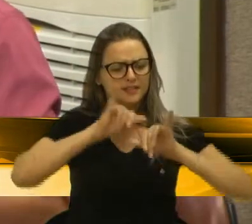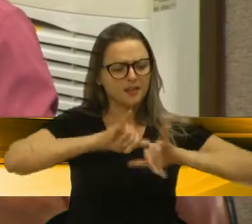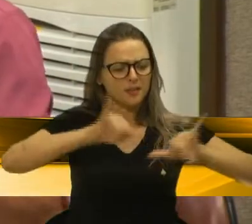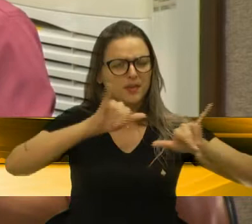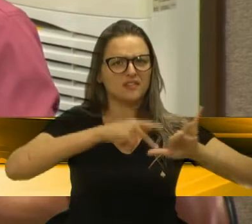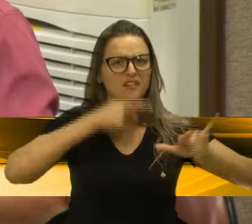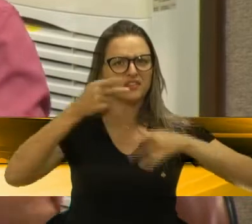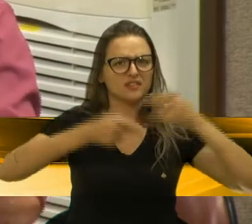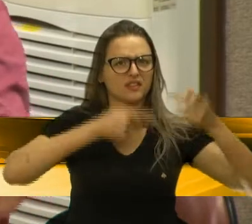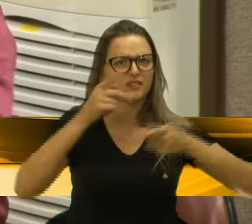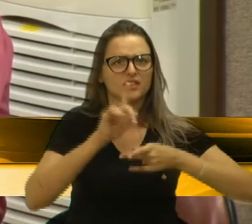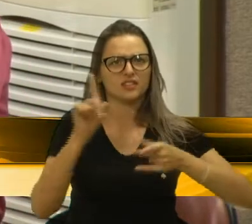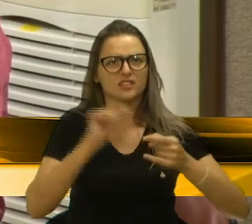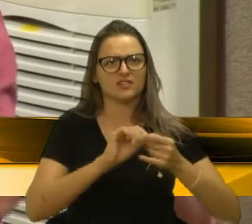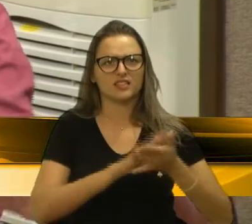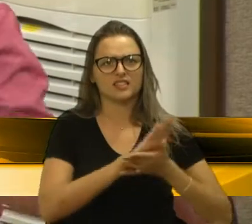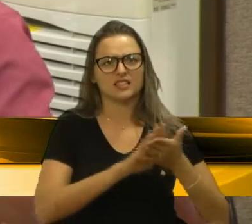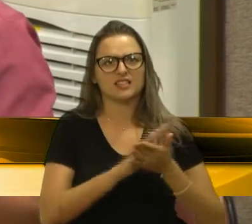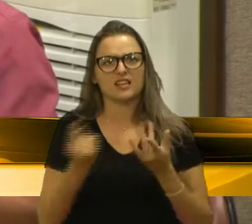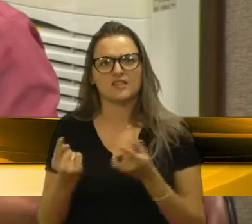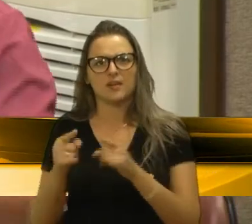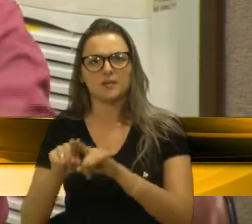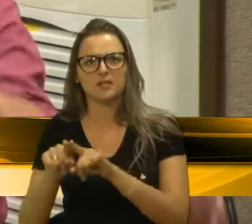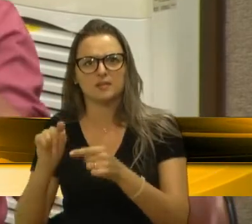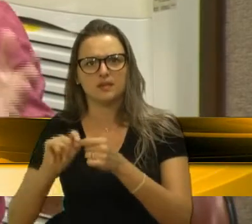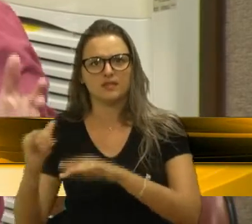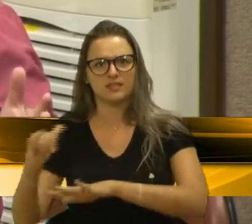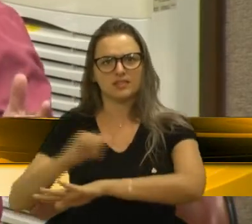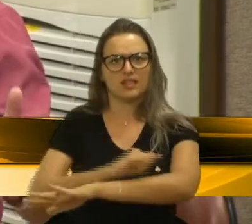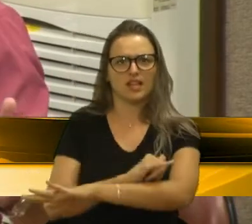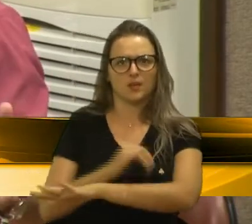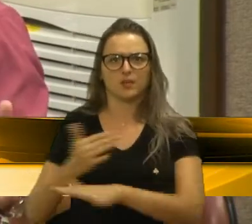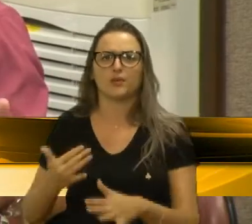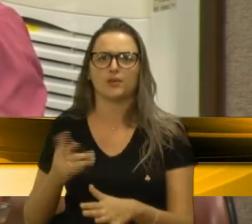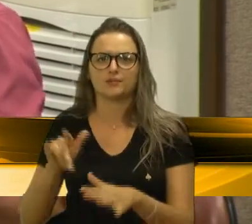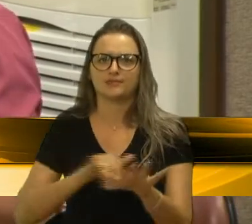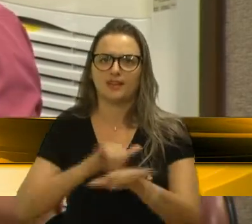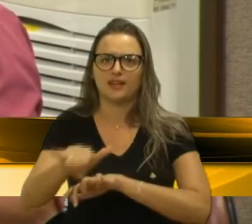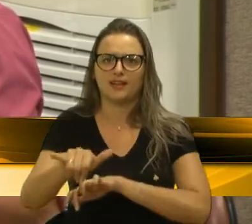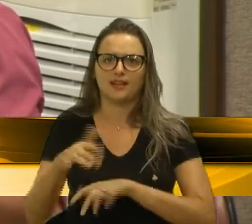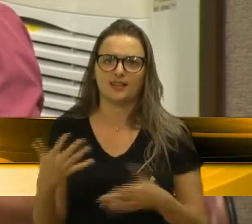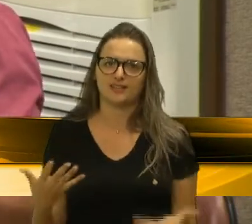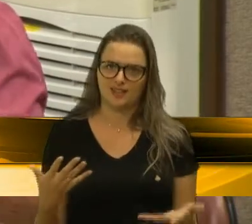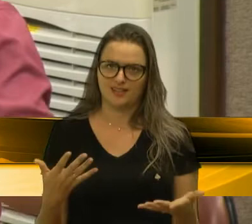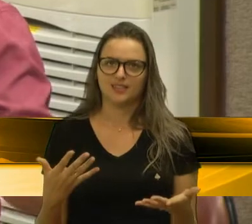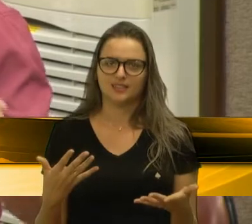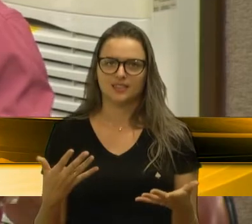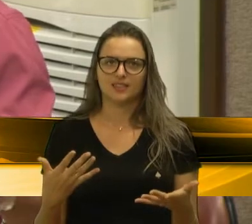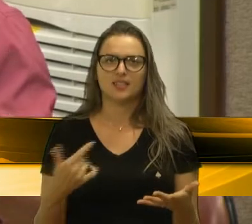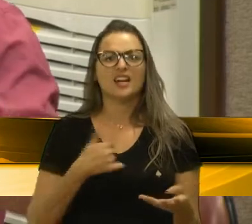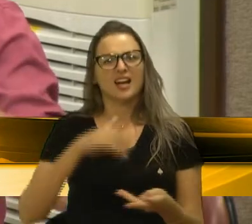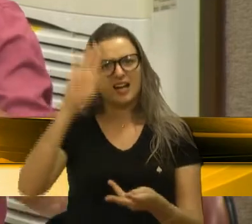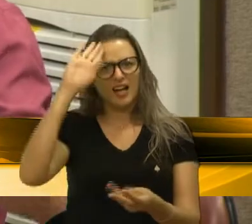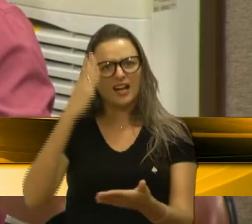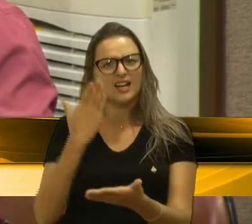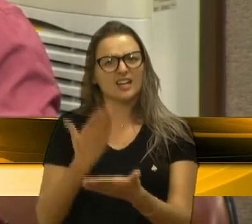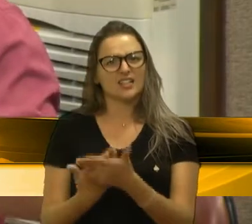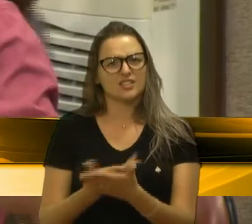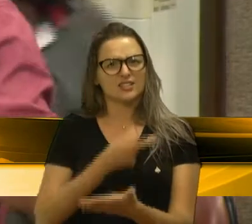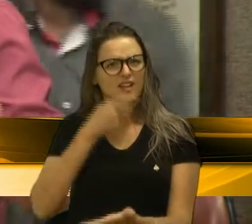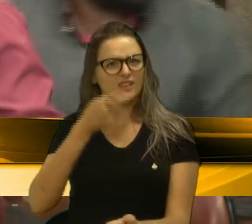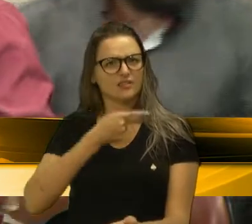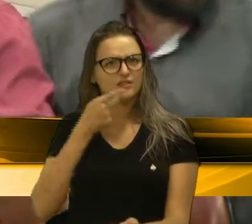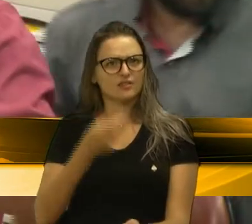coisa e não fez nada dizer que vai ser parceiro para fazer o porto aí a ilusão é a ilusão acreditar em palavras